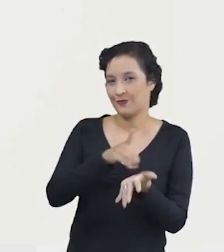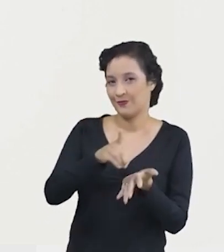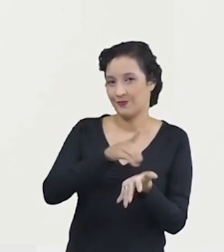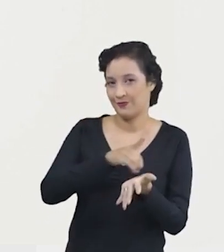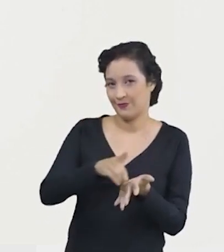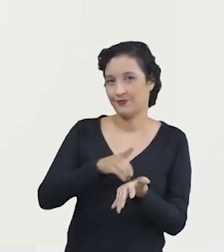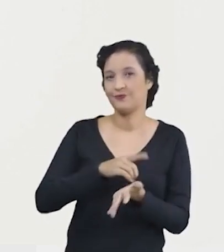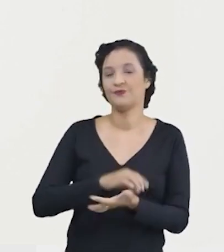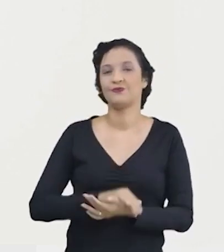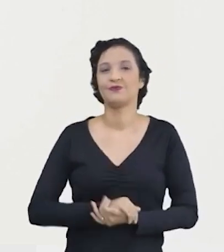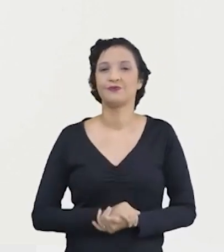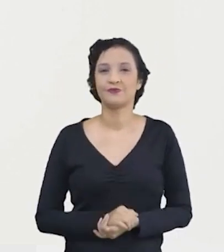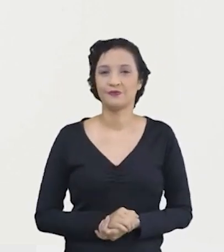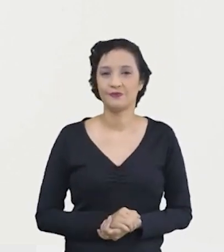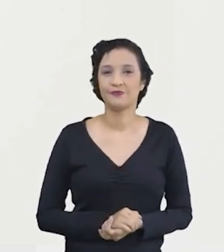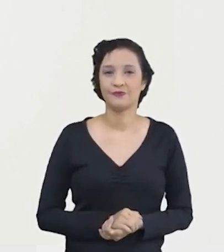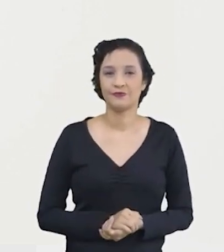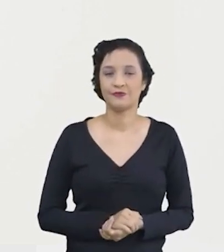abstrato,